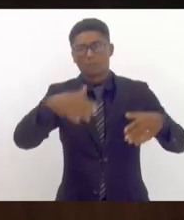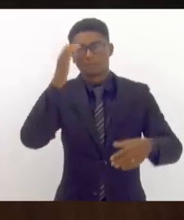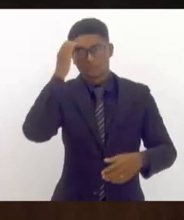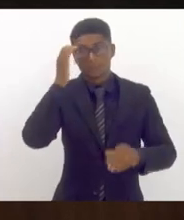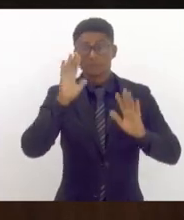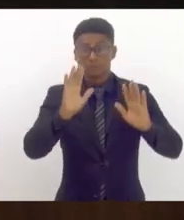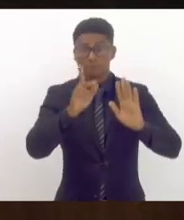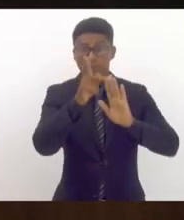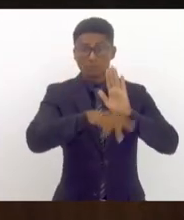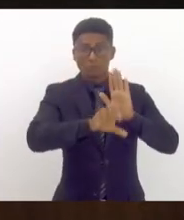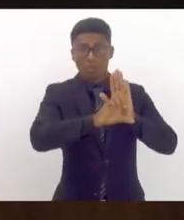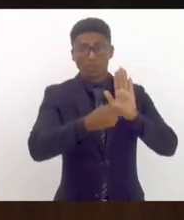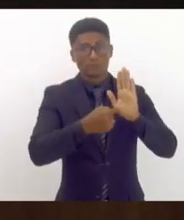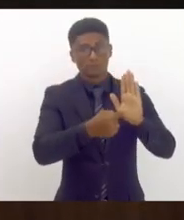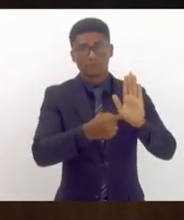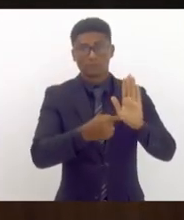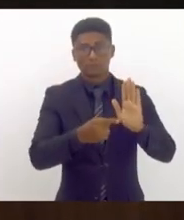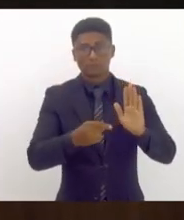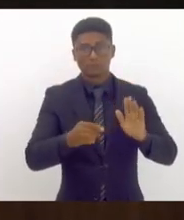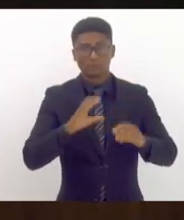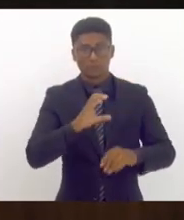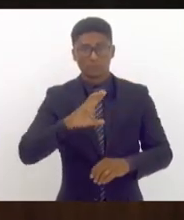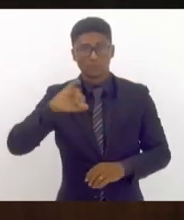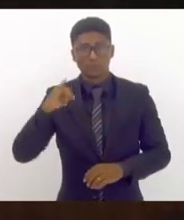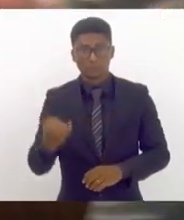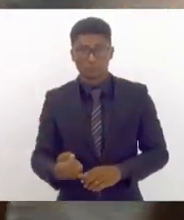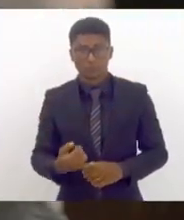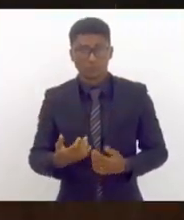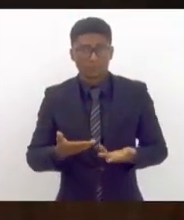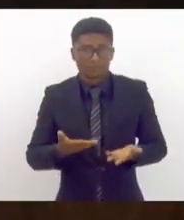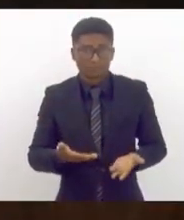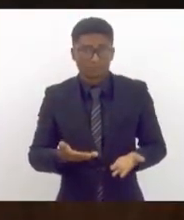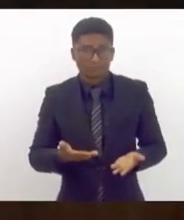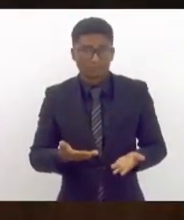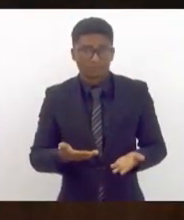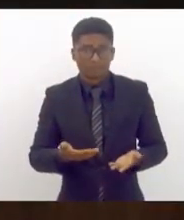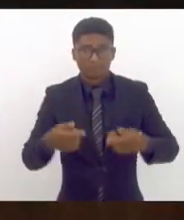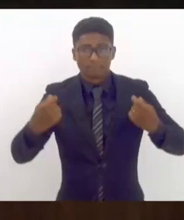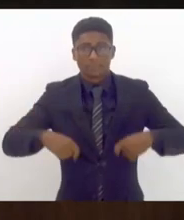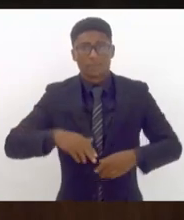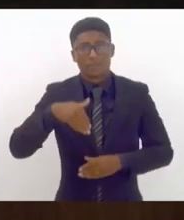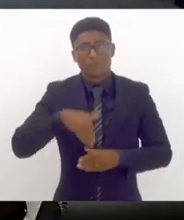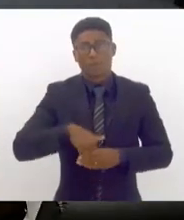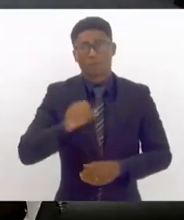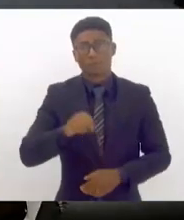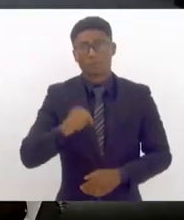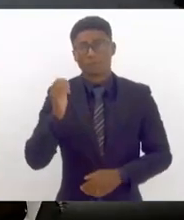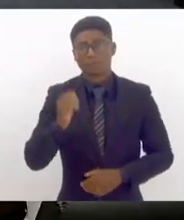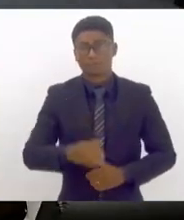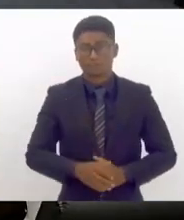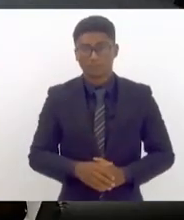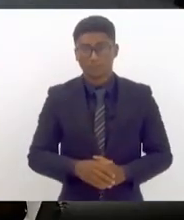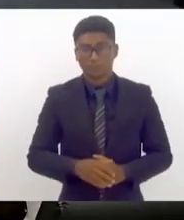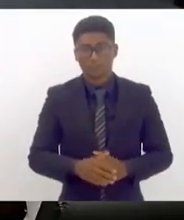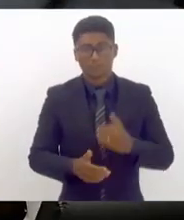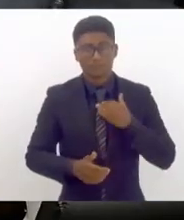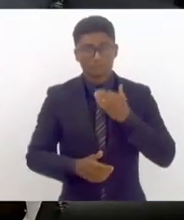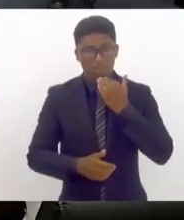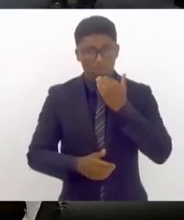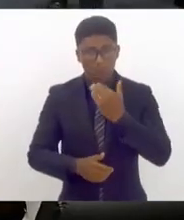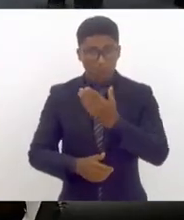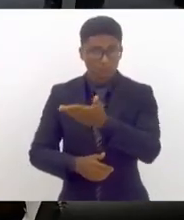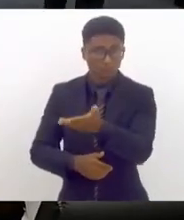si, passado pela CCJ, é mérito. No mérito, a gente tem que votar favorável. Claro, e eu peço a todos os colegas